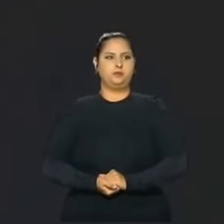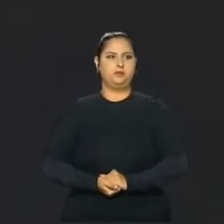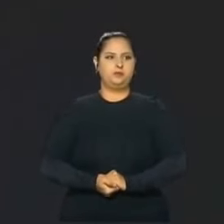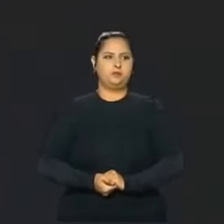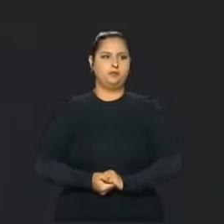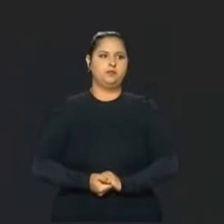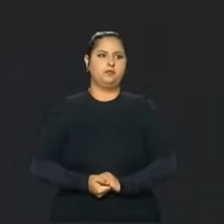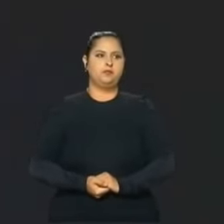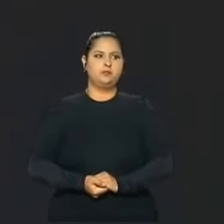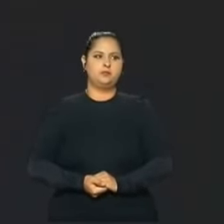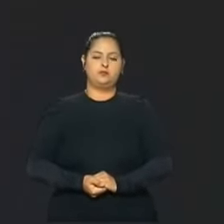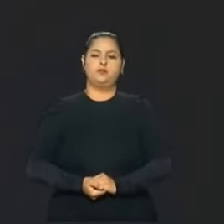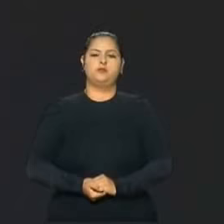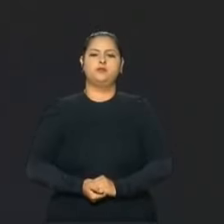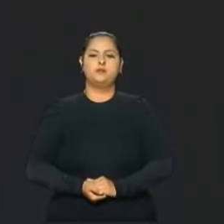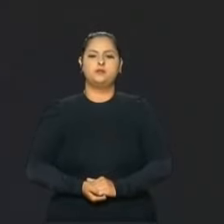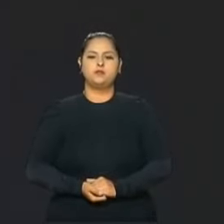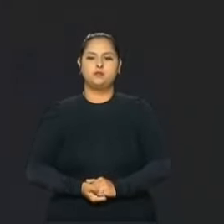Vejo agora